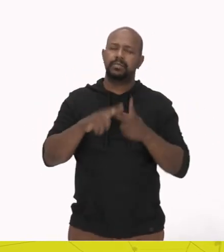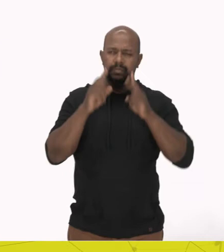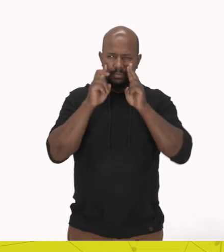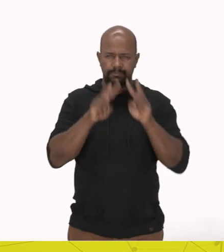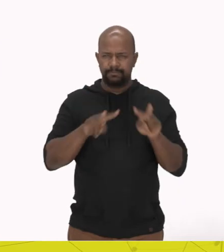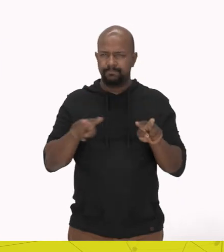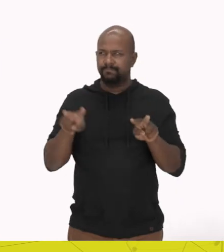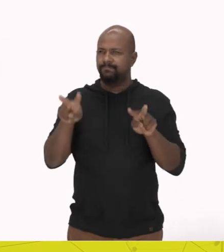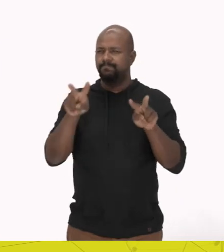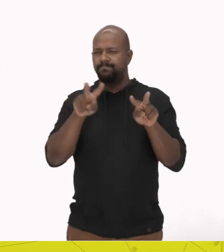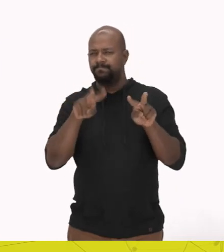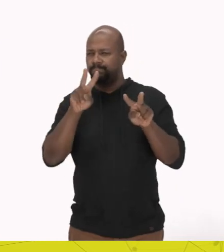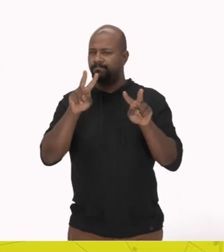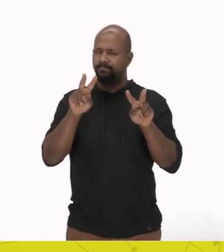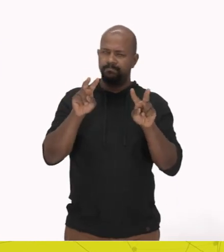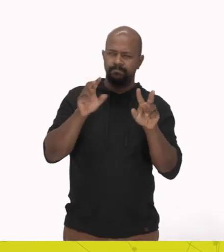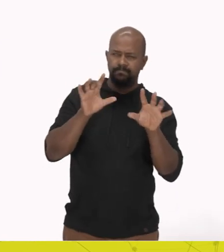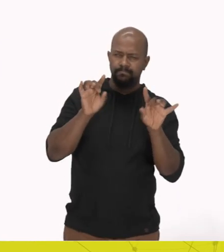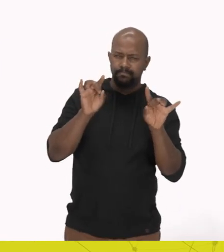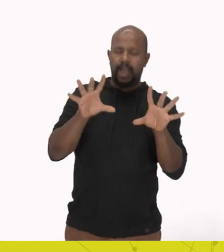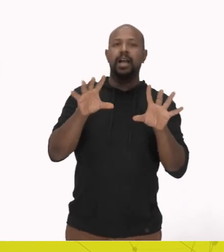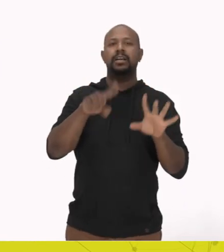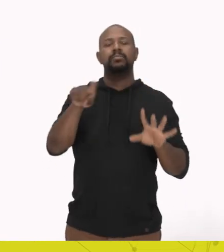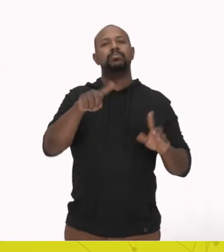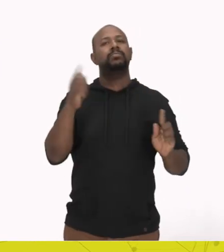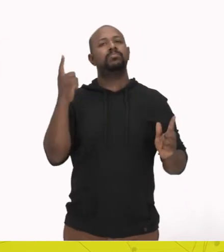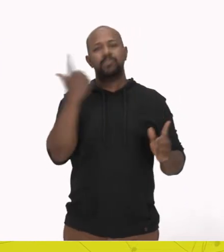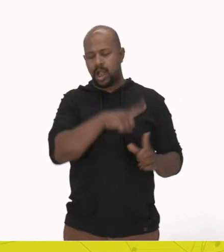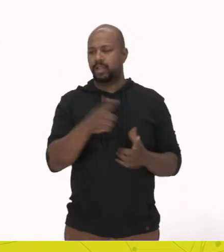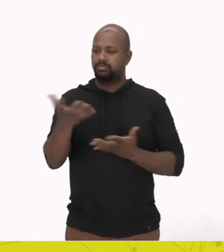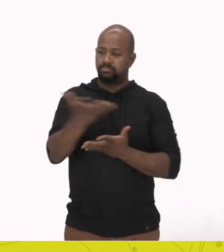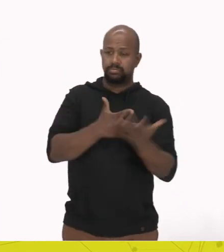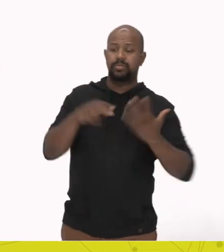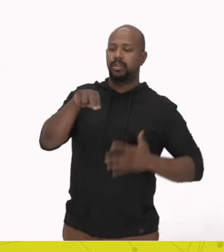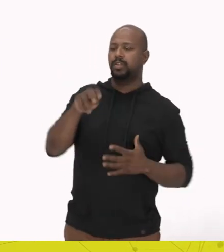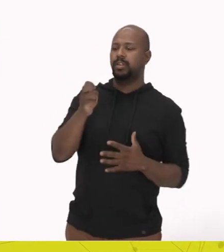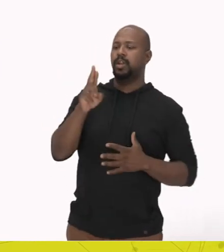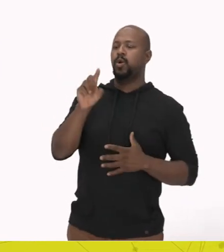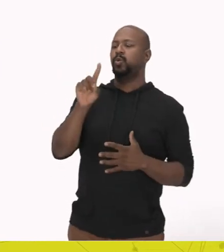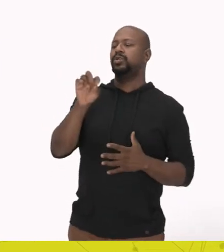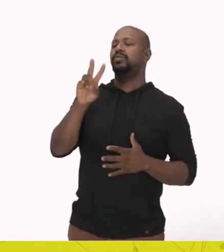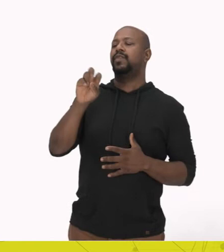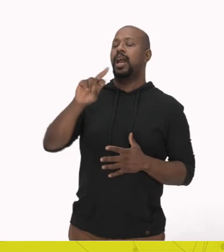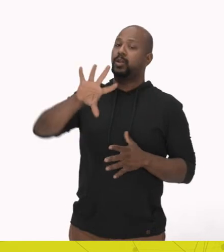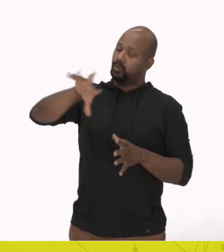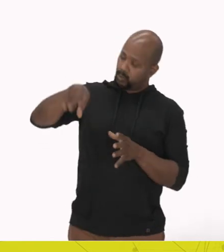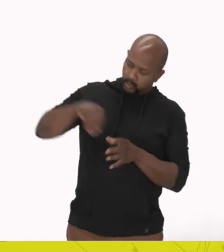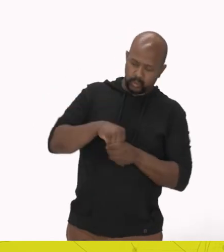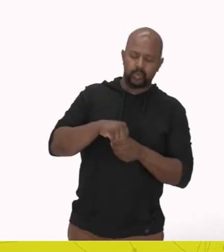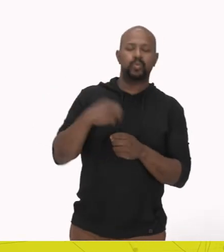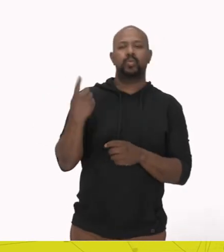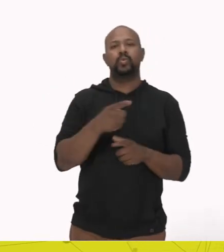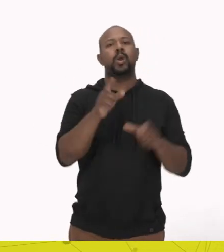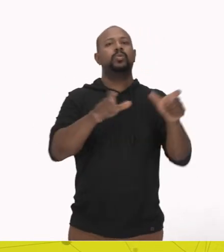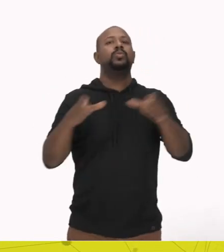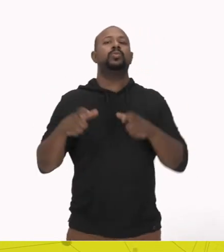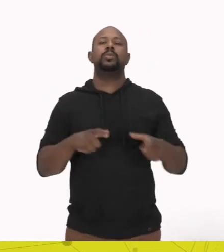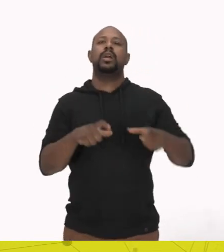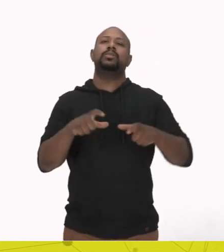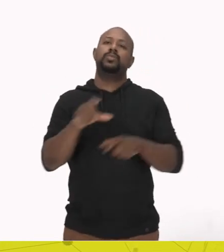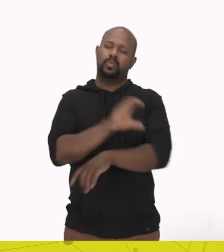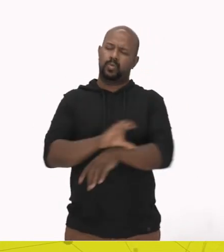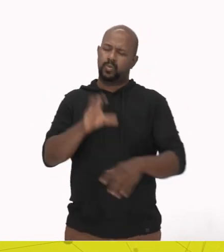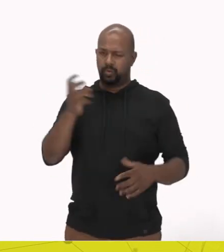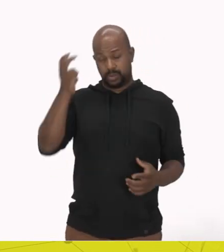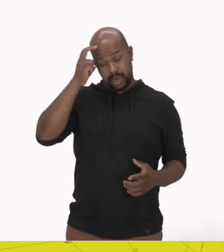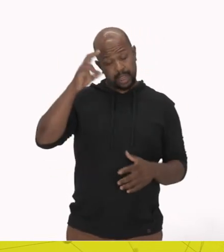olhar apurado e inclusivo para que a gente possa ter os públicos neurodiversos conosco dentro dos